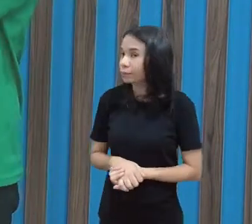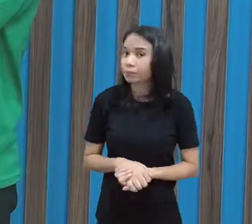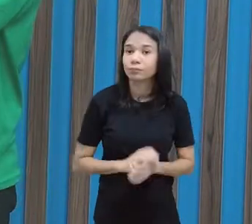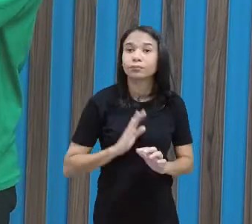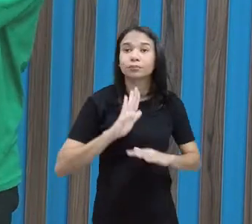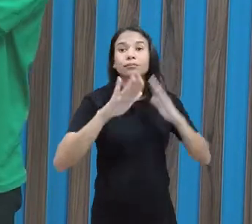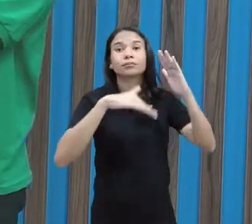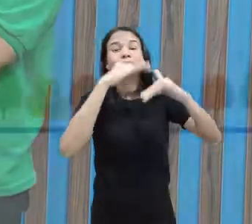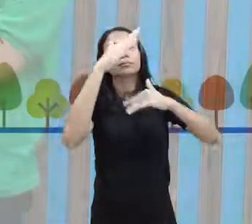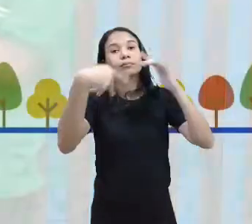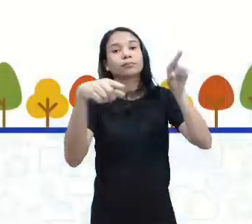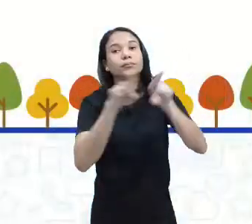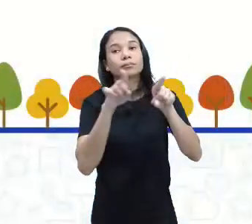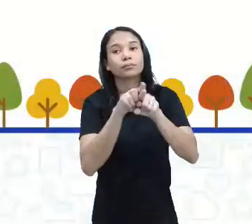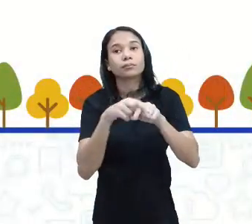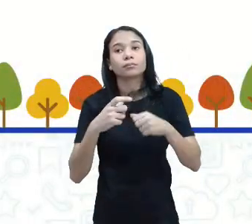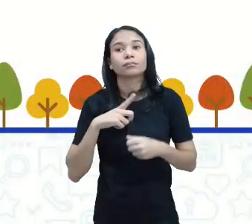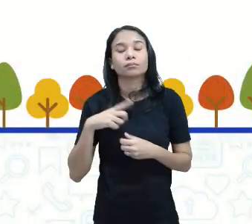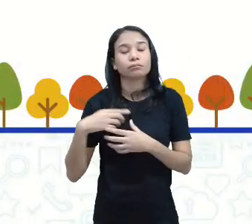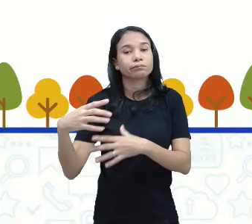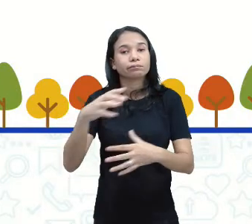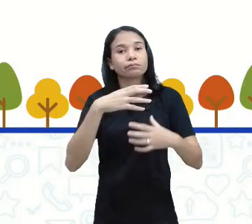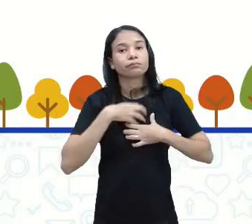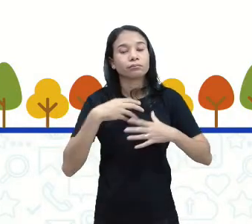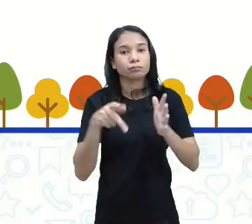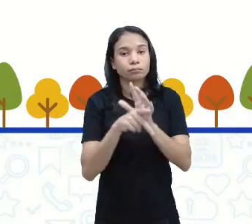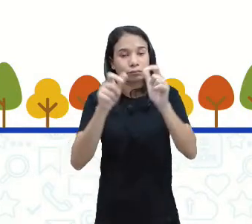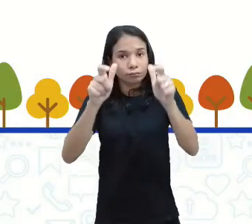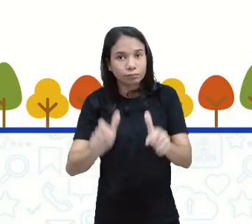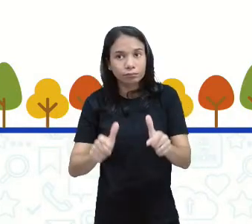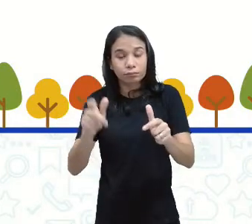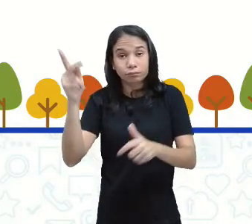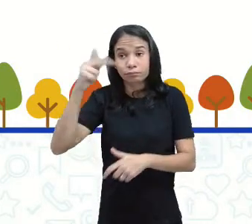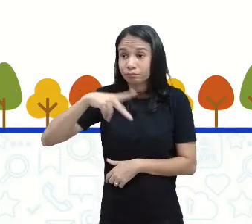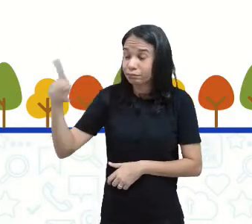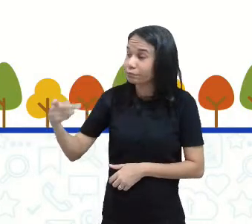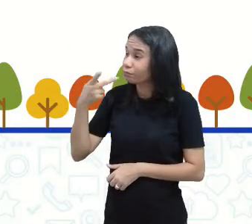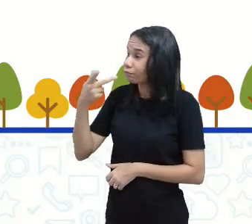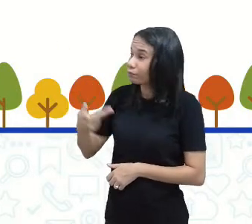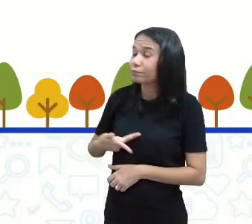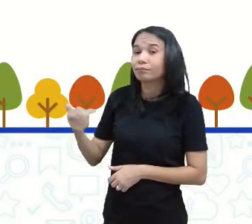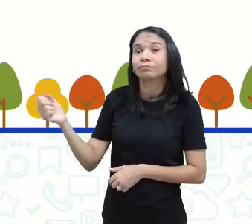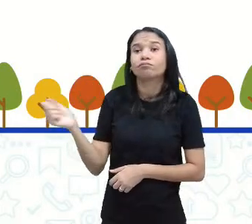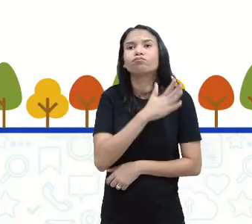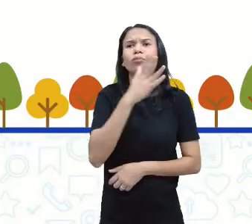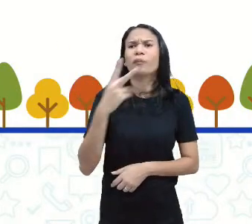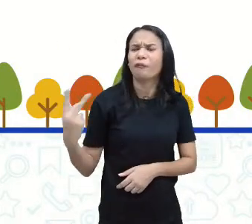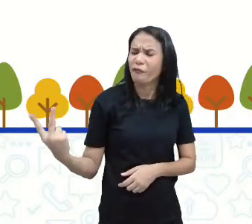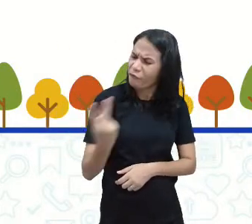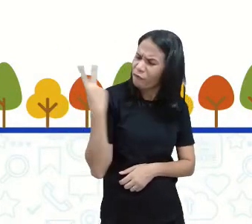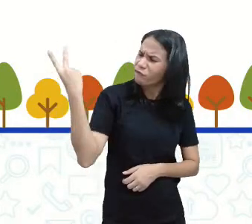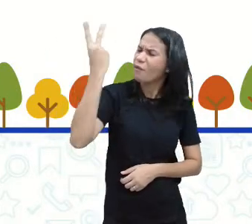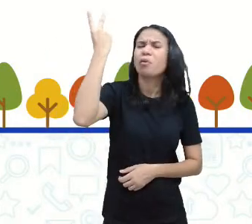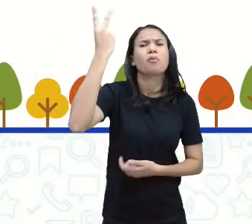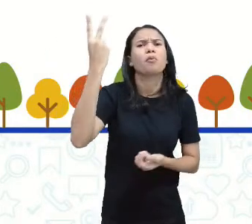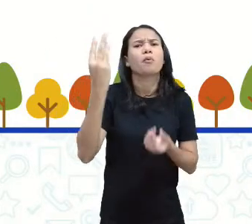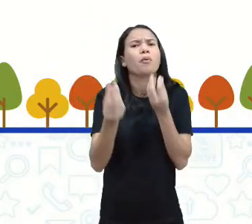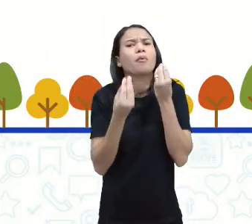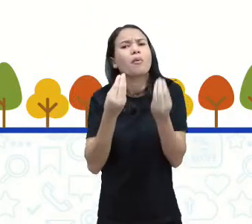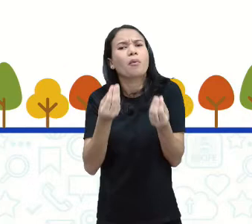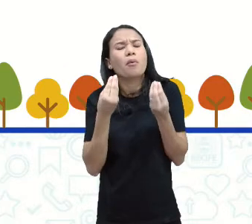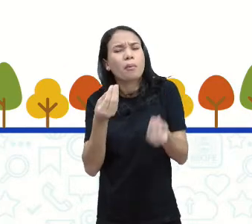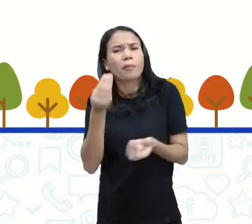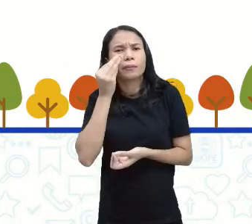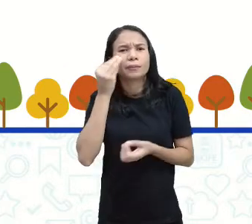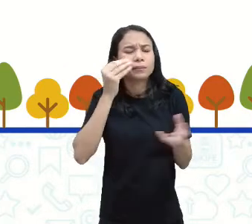O crescimento e a sensibilização ambiental. Vanessa, fala pra gente desses novos valores, né? Como é que a gente pode ver o mundo,